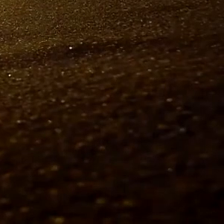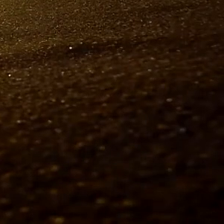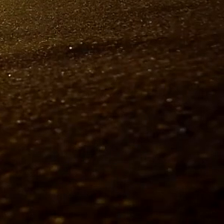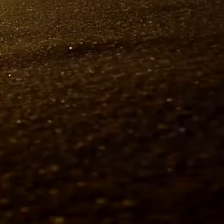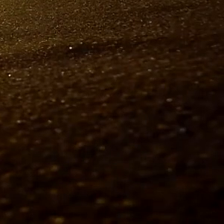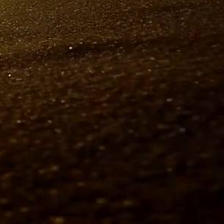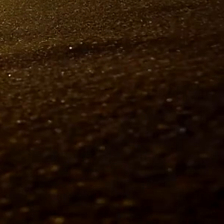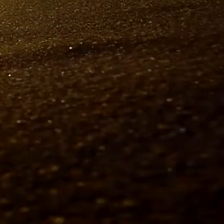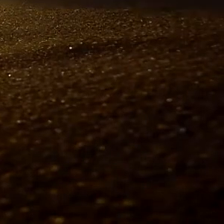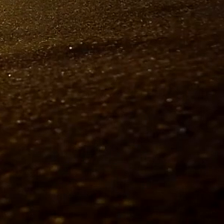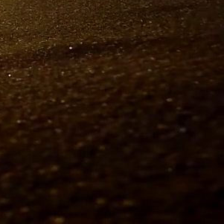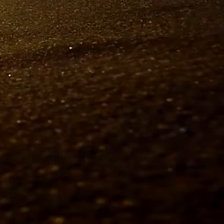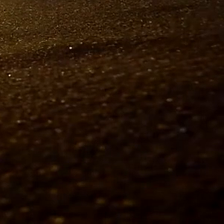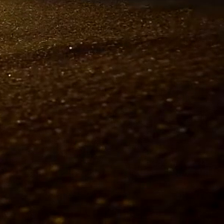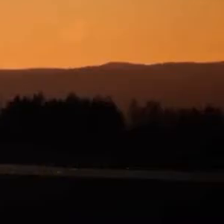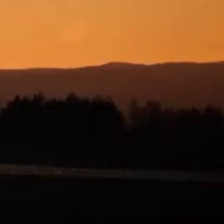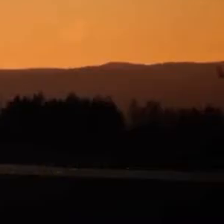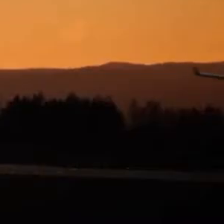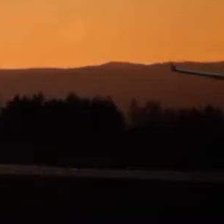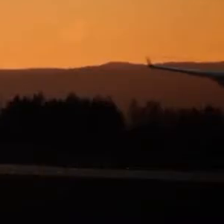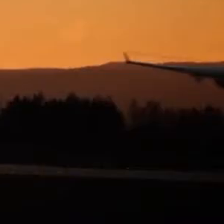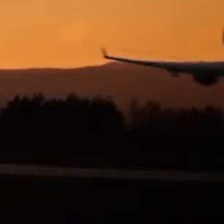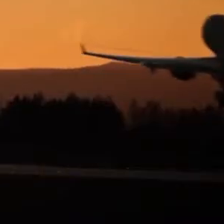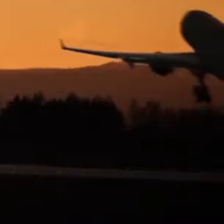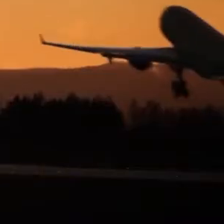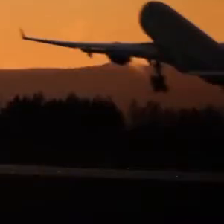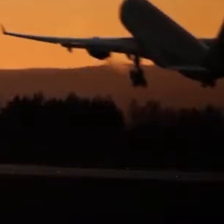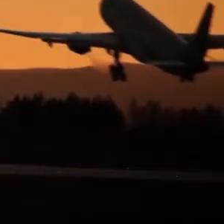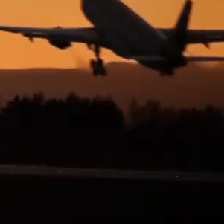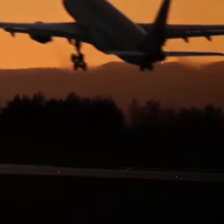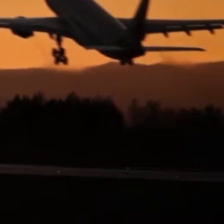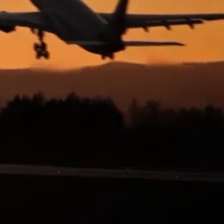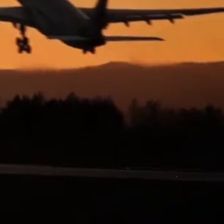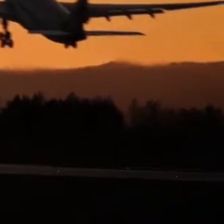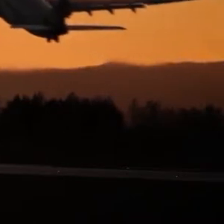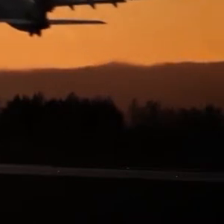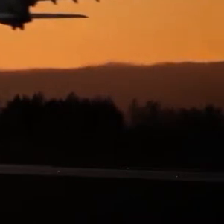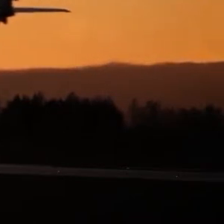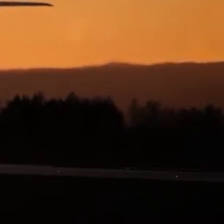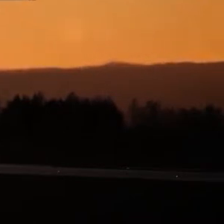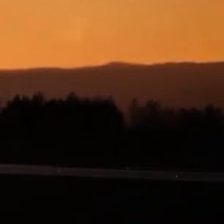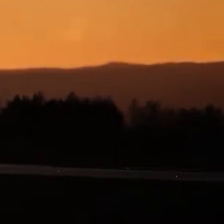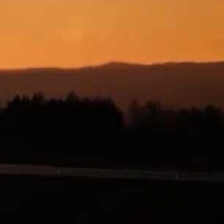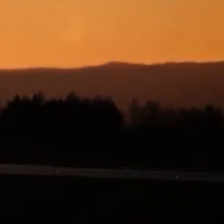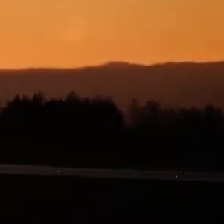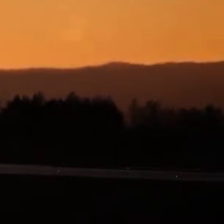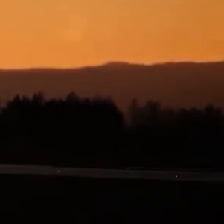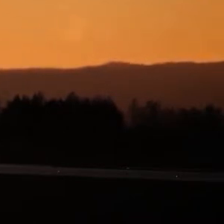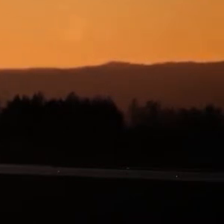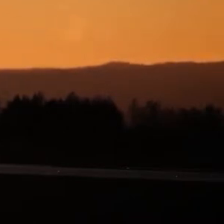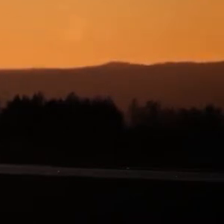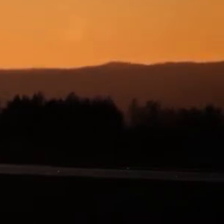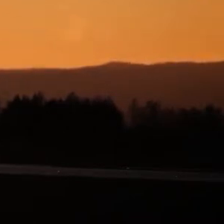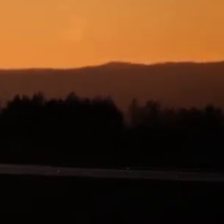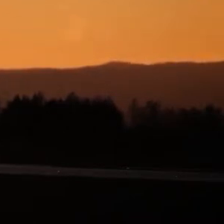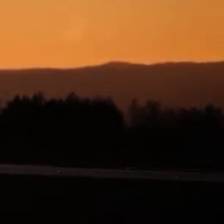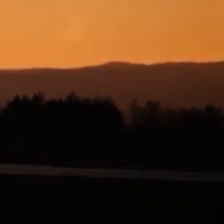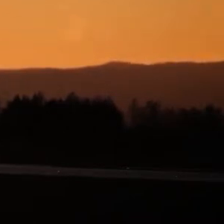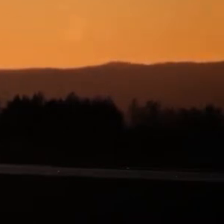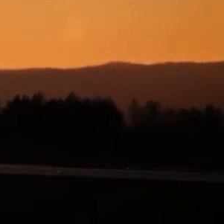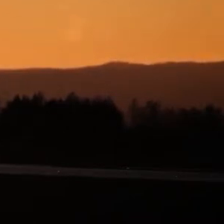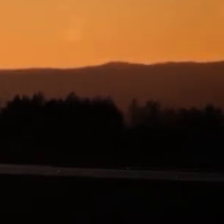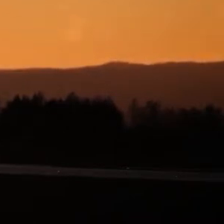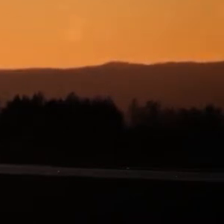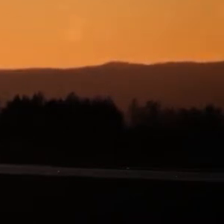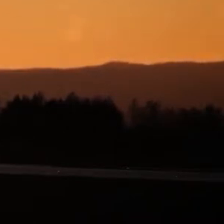possa logo o sangue estão sujeitos a cartório a próxima